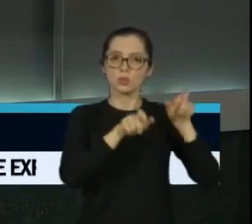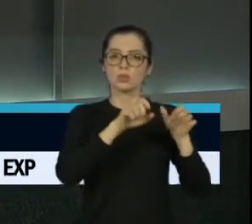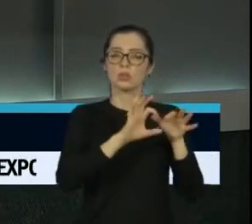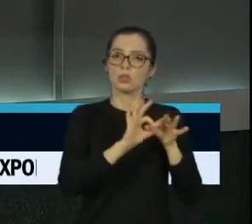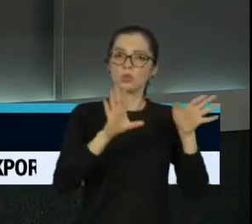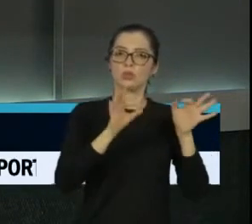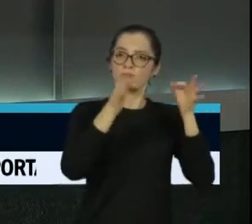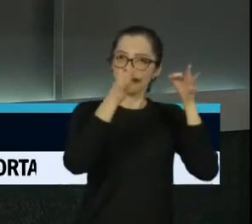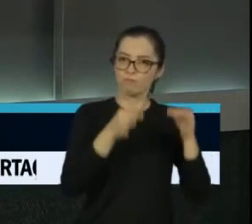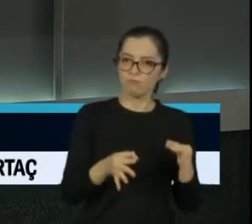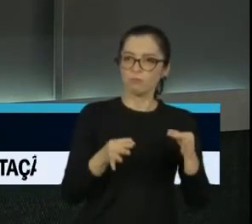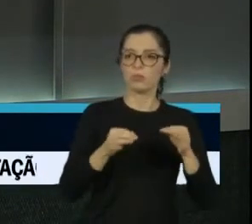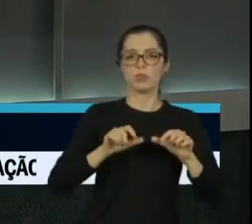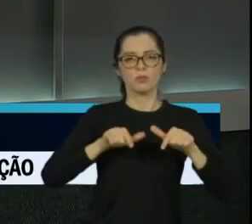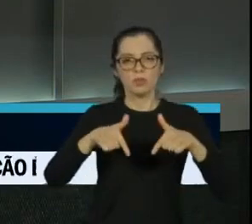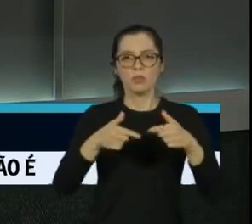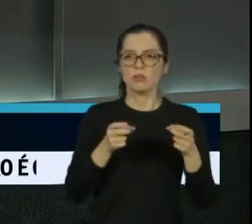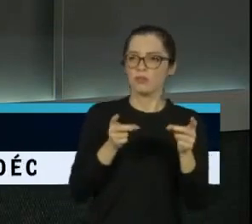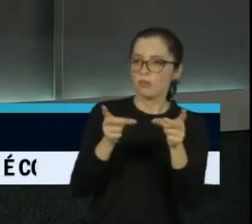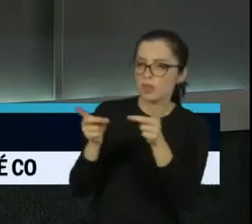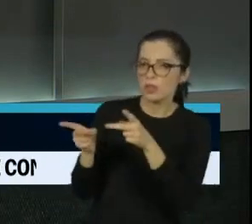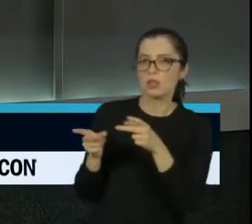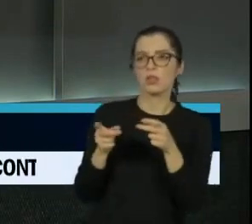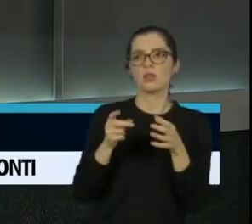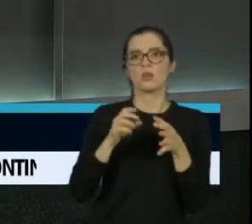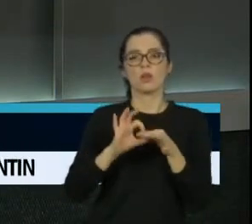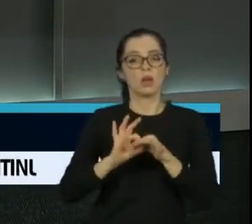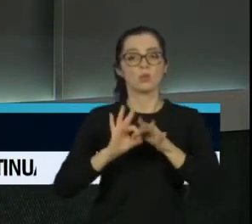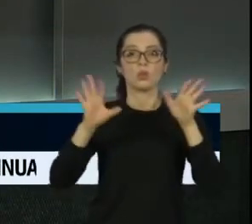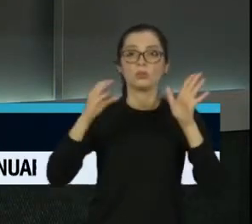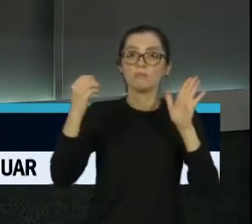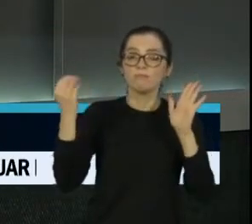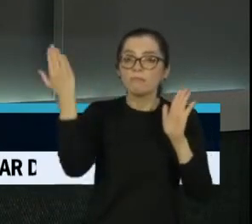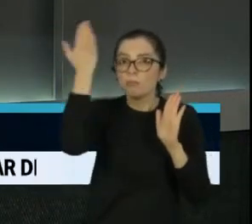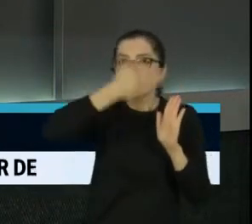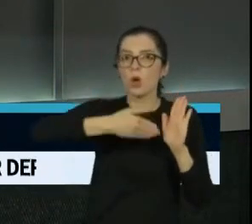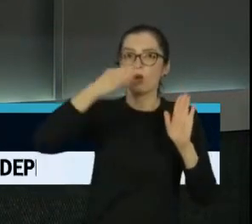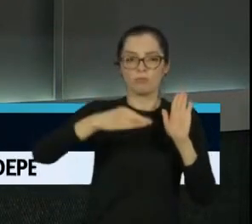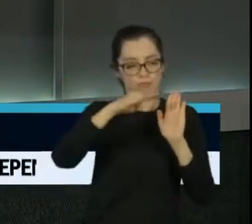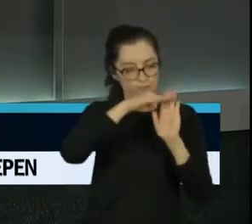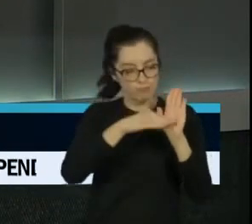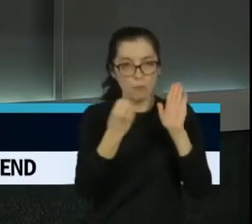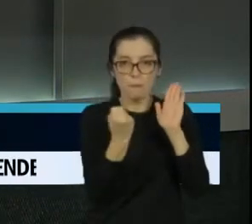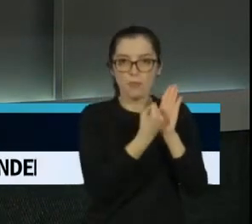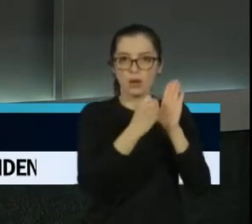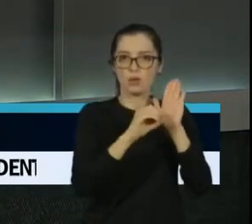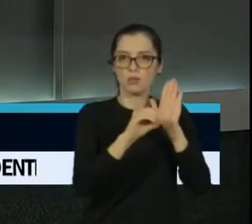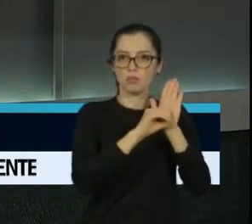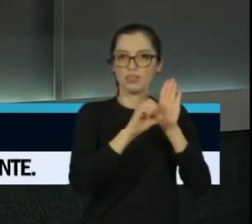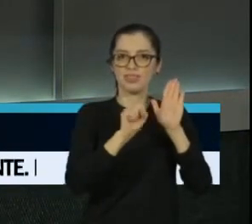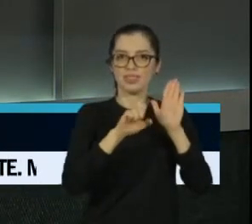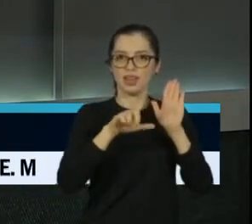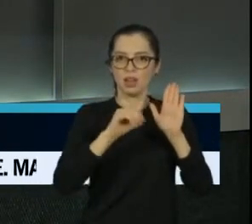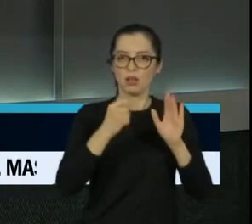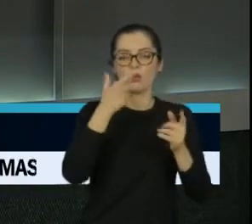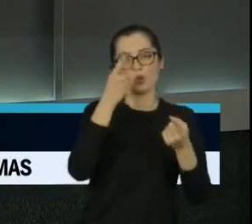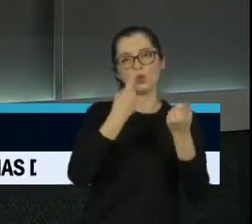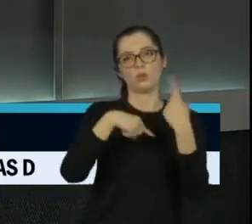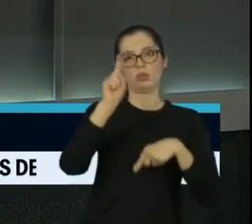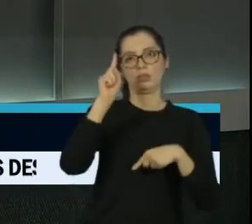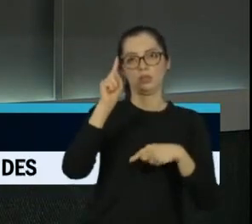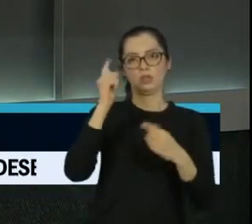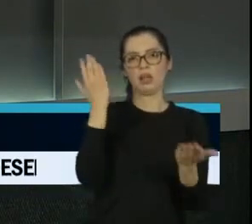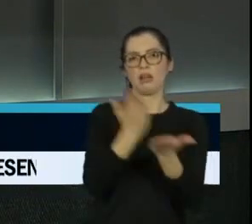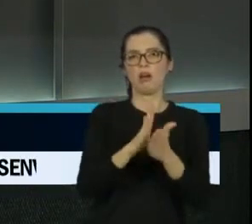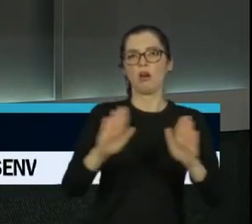supermercados que comprem essa carne, enfim, eu acho que nós daríamos um grande passo para desestimular a continuidade